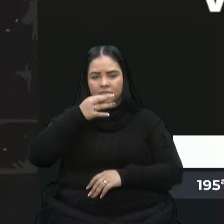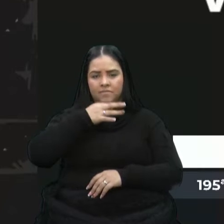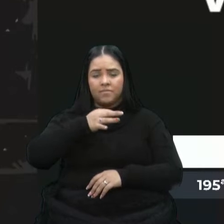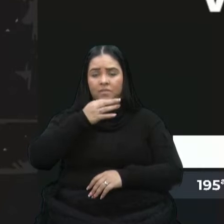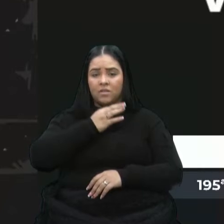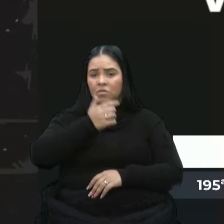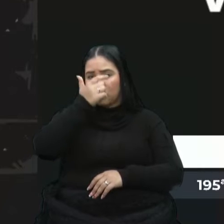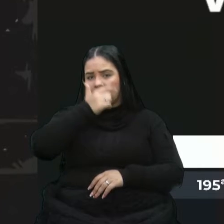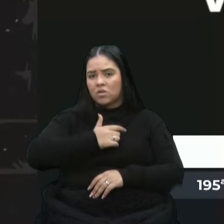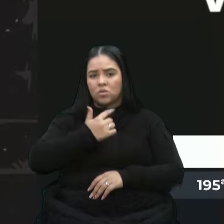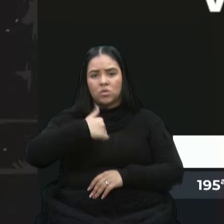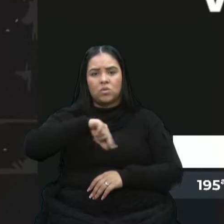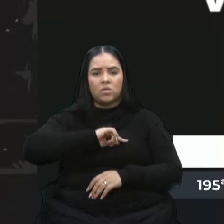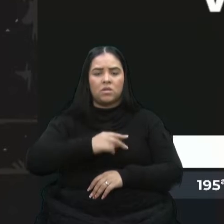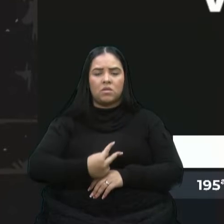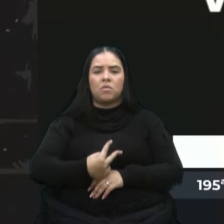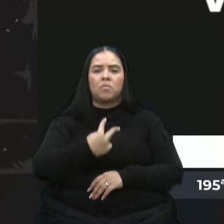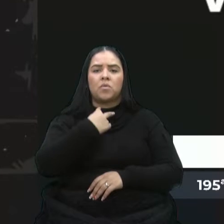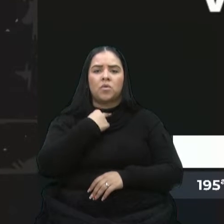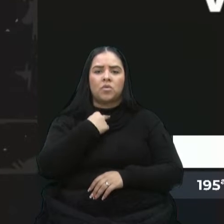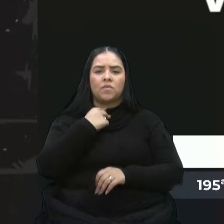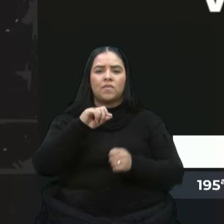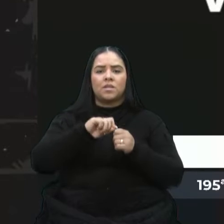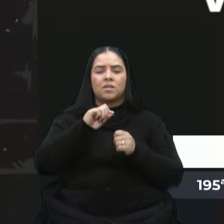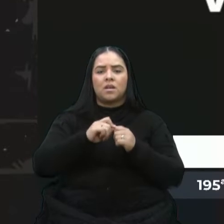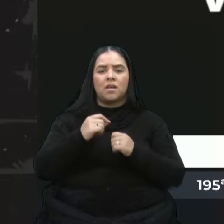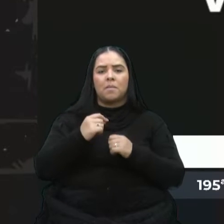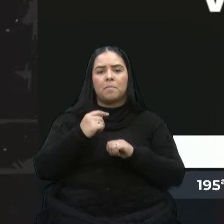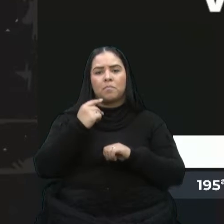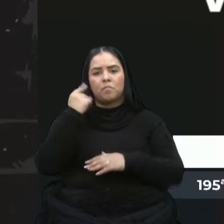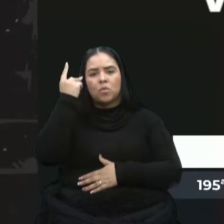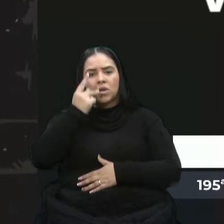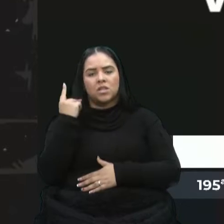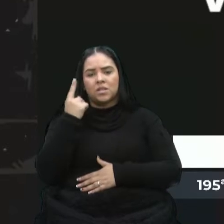acho que nós não podemos estarmos fazendo politicagem.